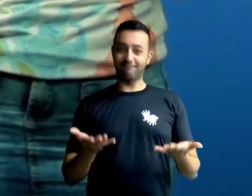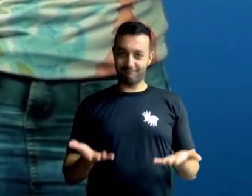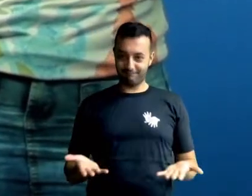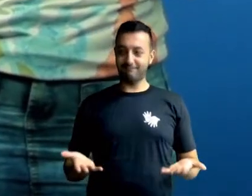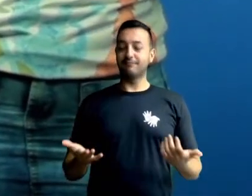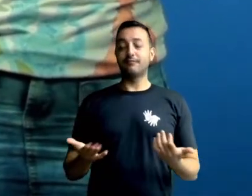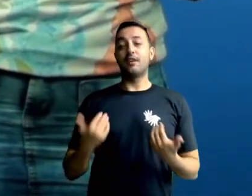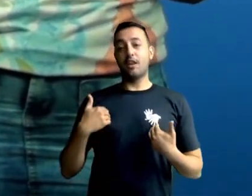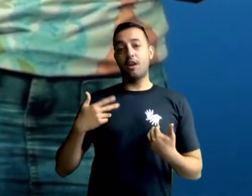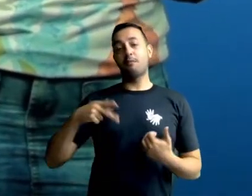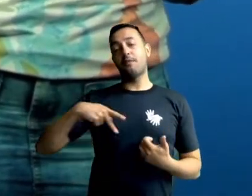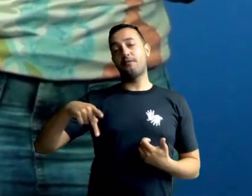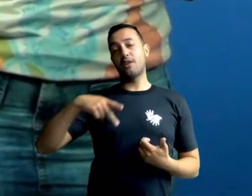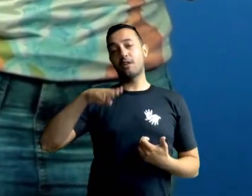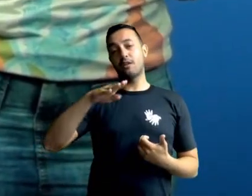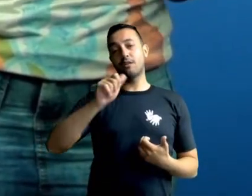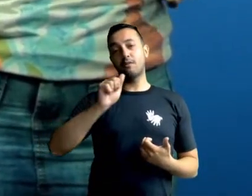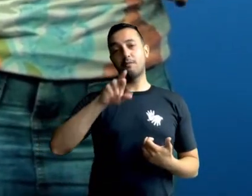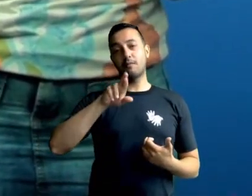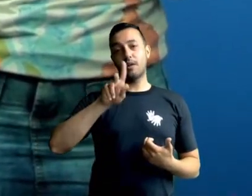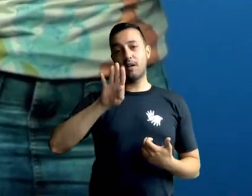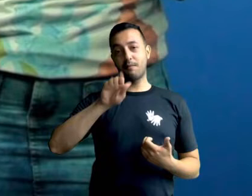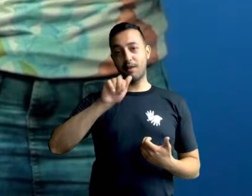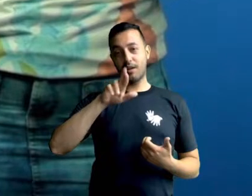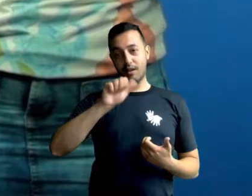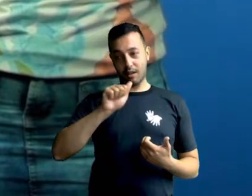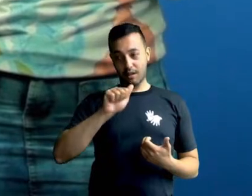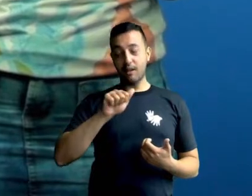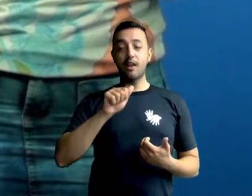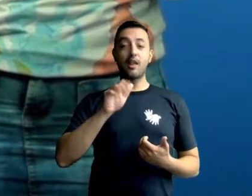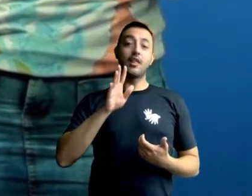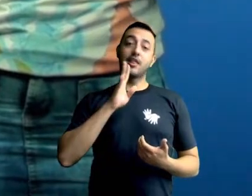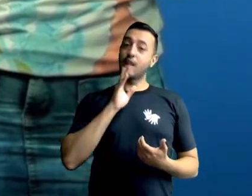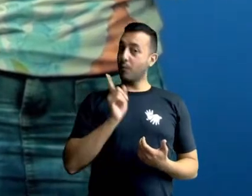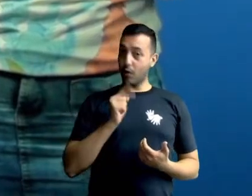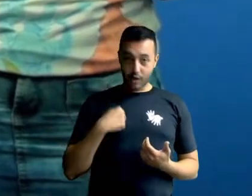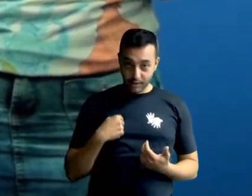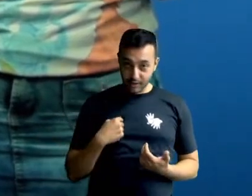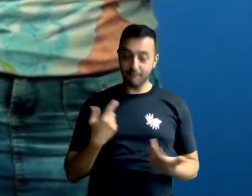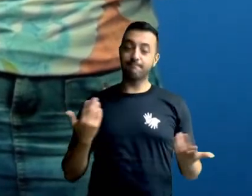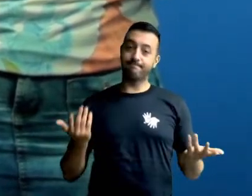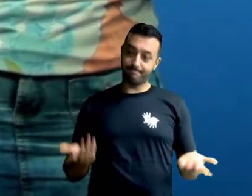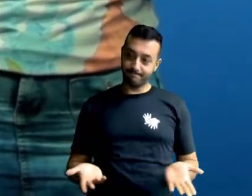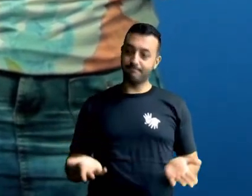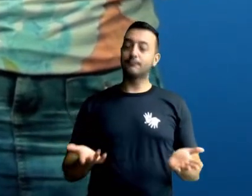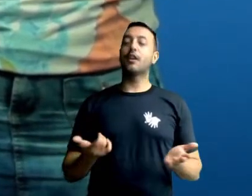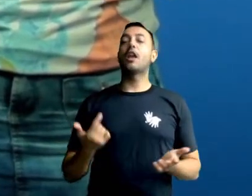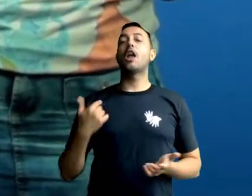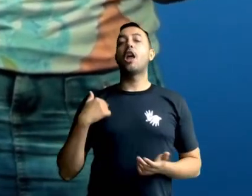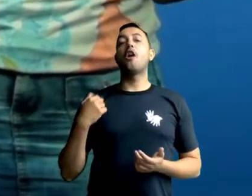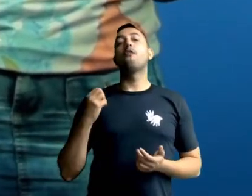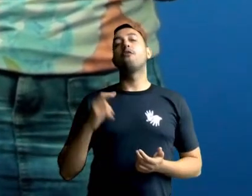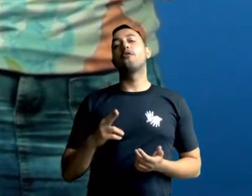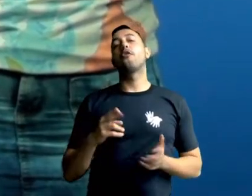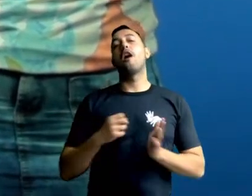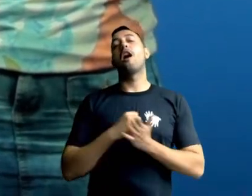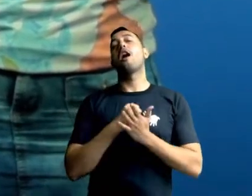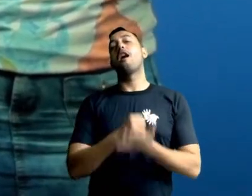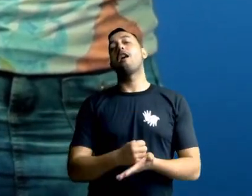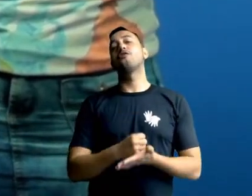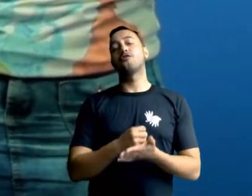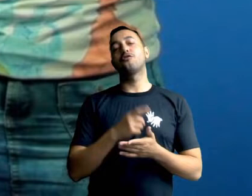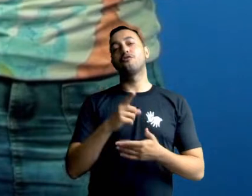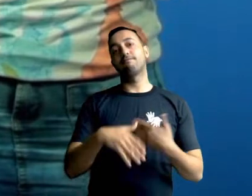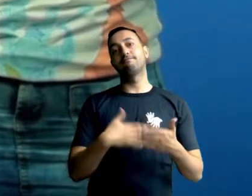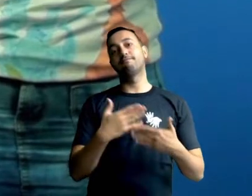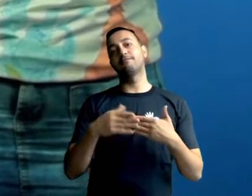bem-vindo, tá? Eu sou a professora Bárbara Gabriele, para quem ainda não me conhece. E vou aqui colaborar